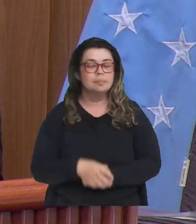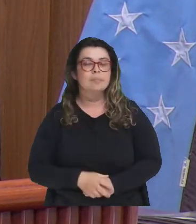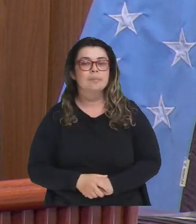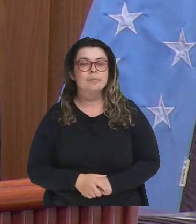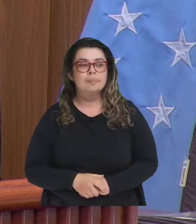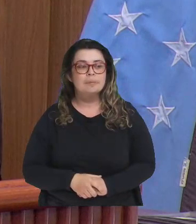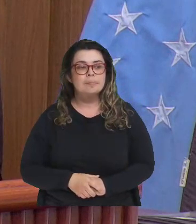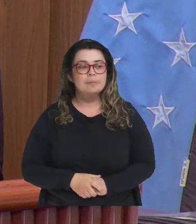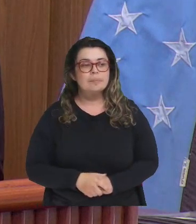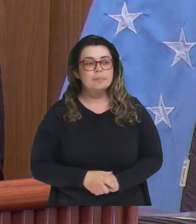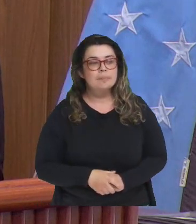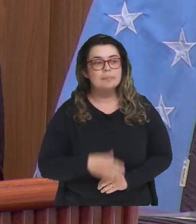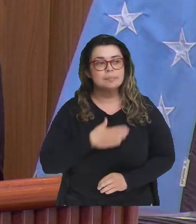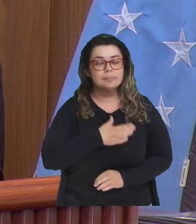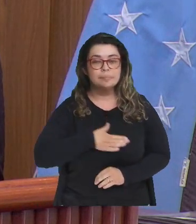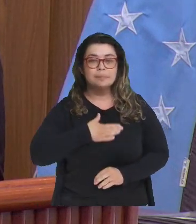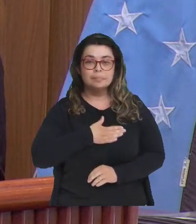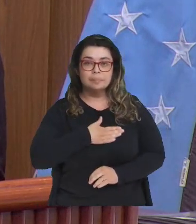de manifestar